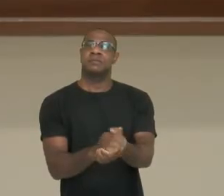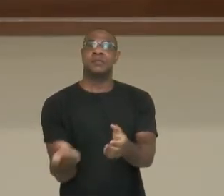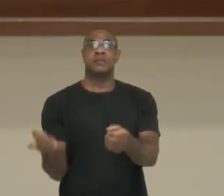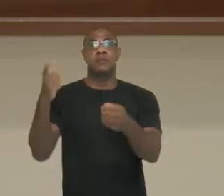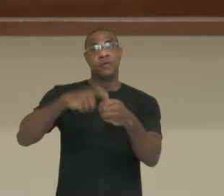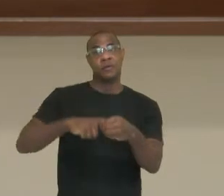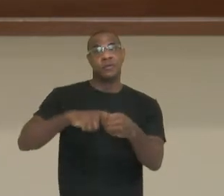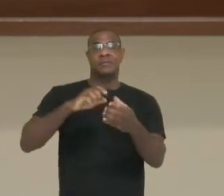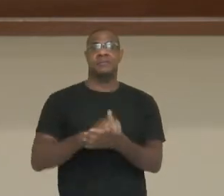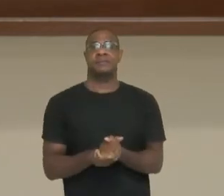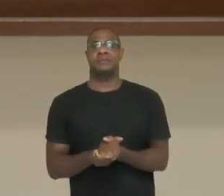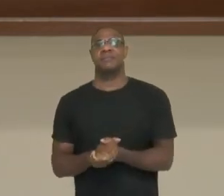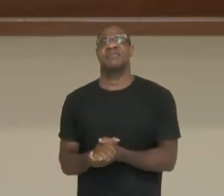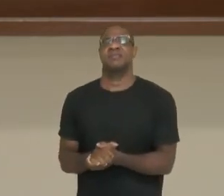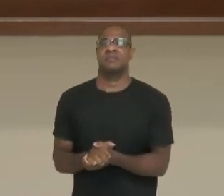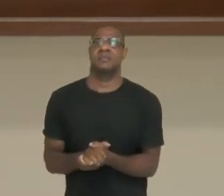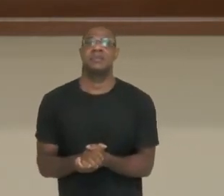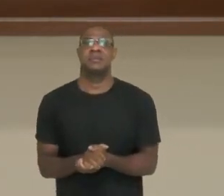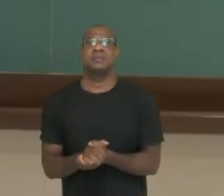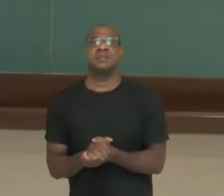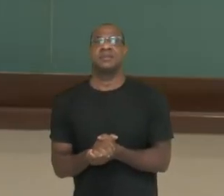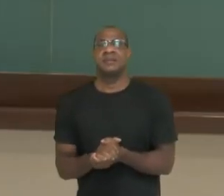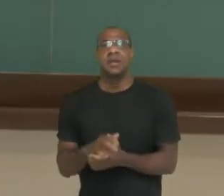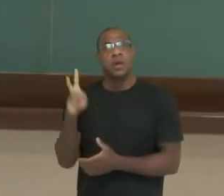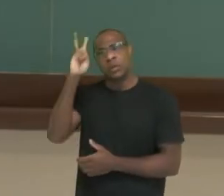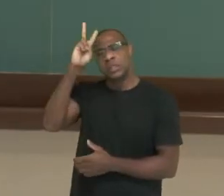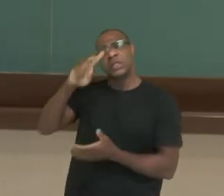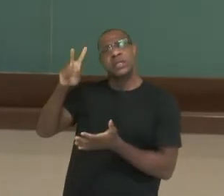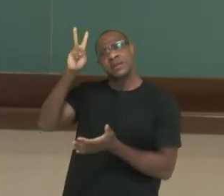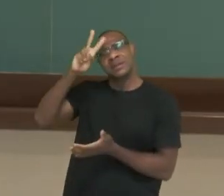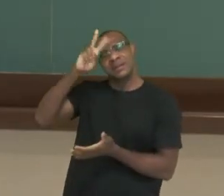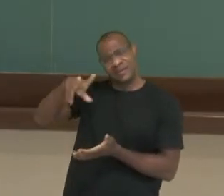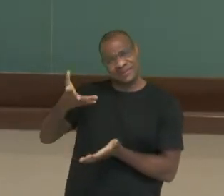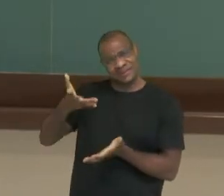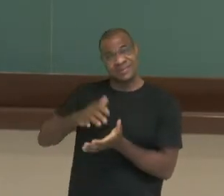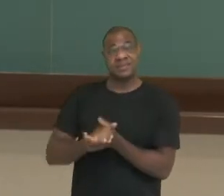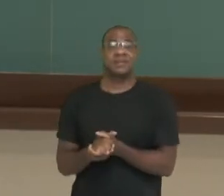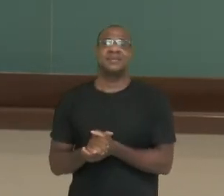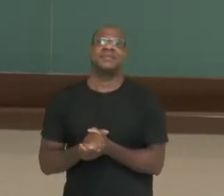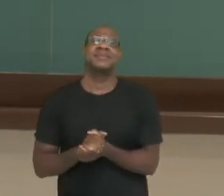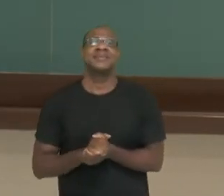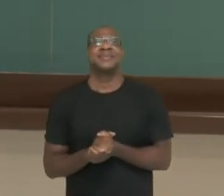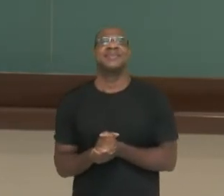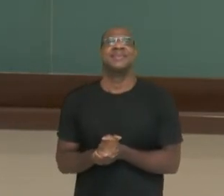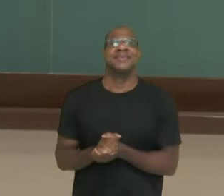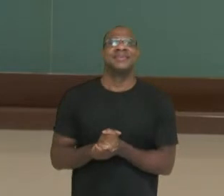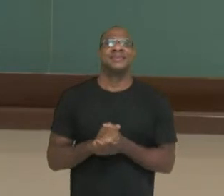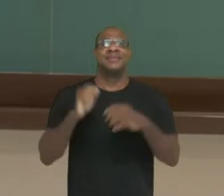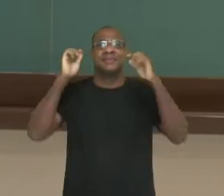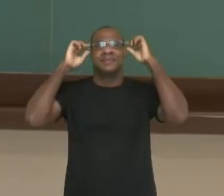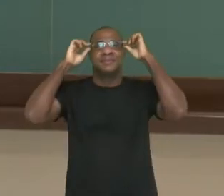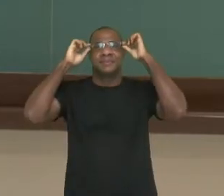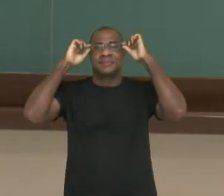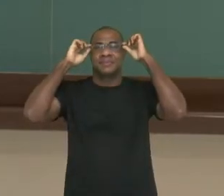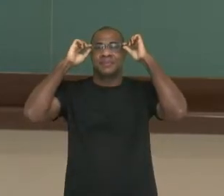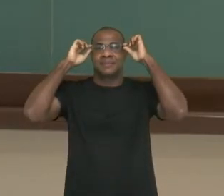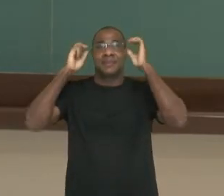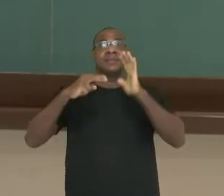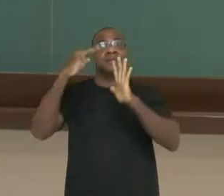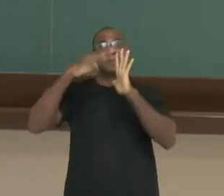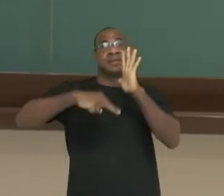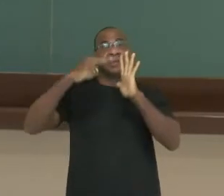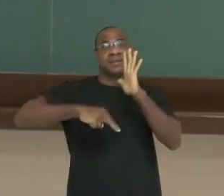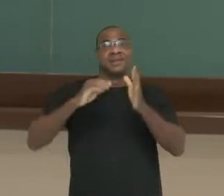Voltei. Escreveram? Conseguiu lembrar? Acessou direitinho o Mentimente? Bora lá conhecer o texto. O